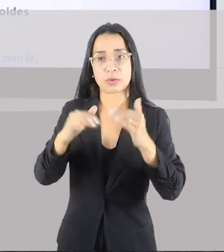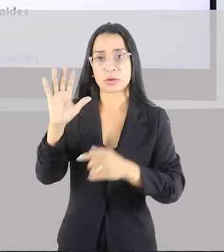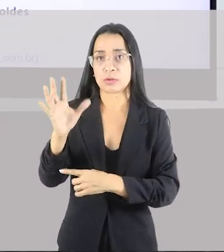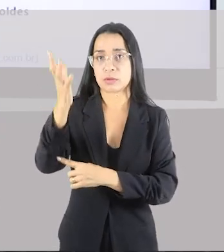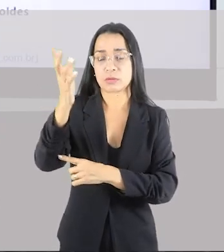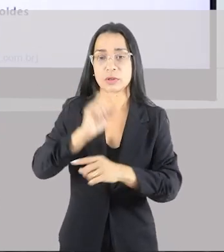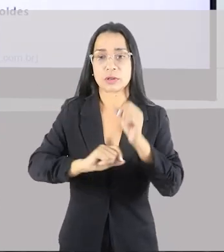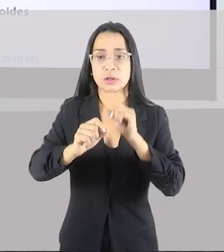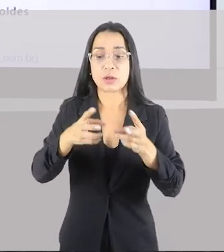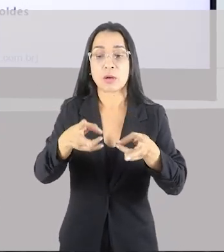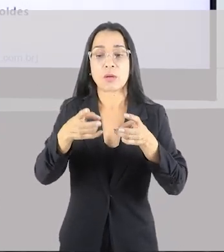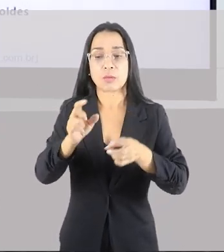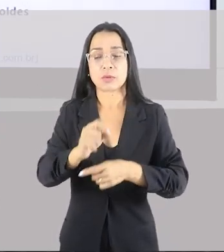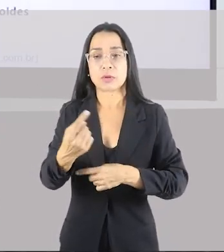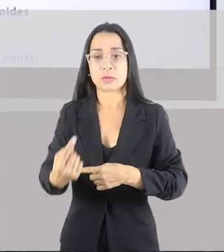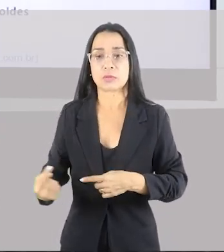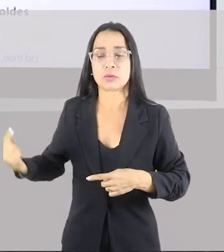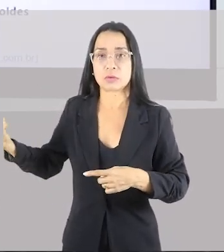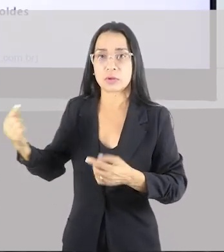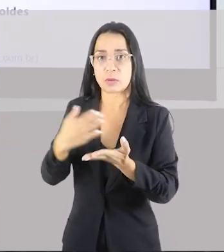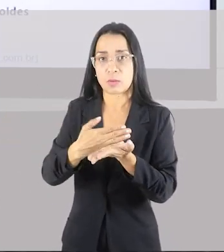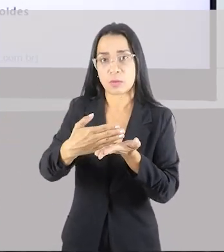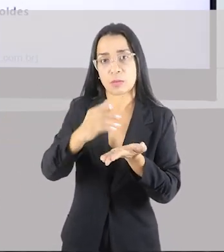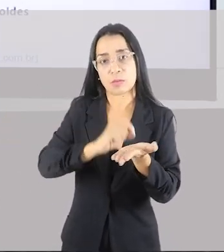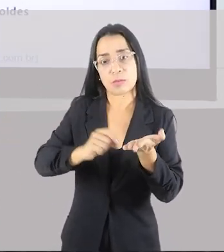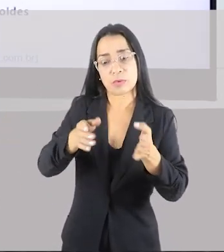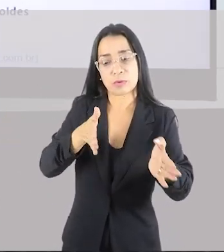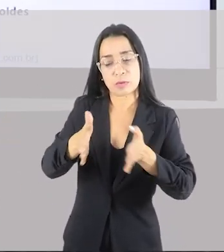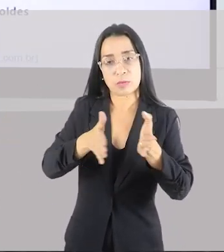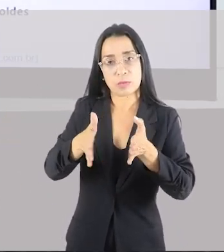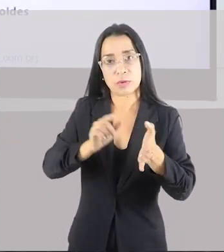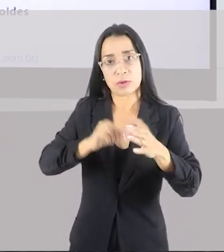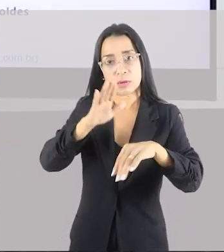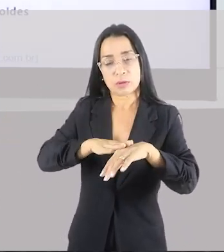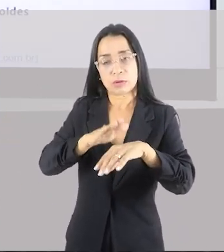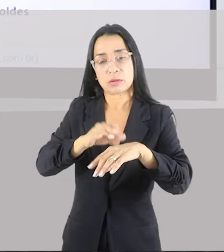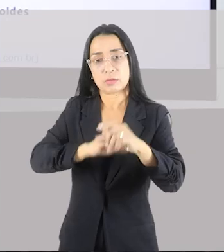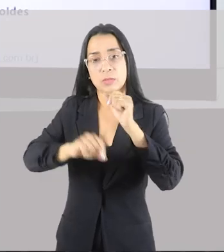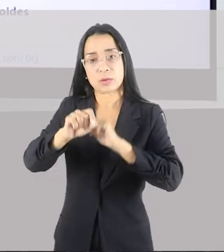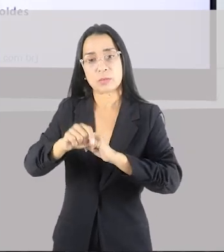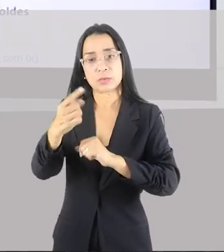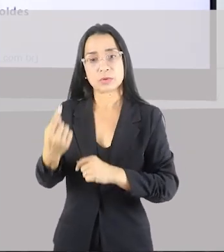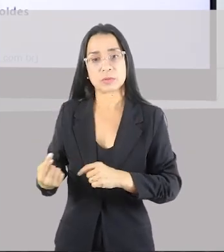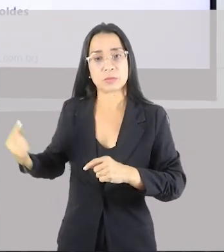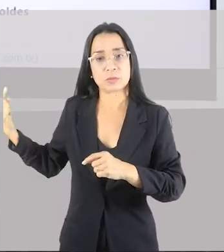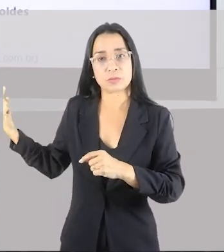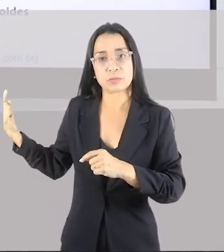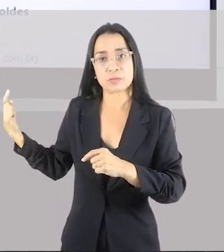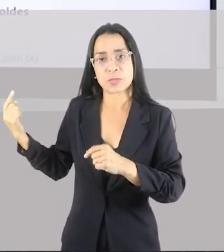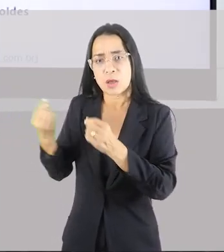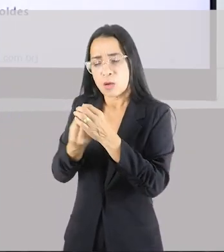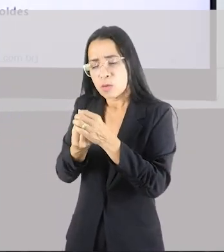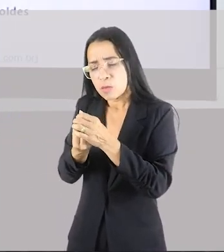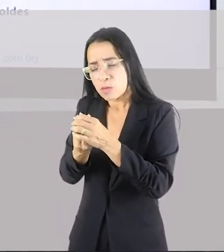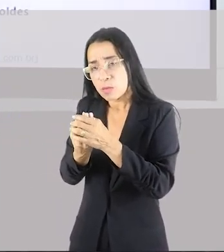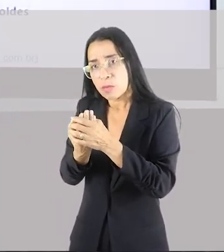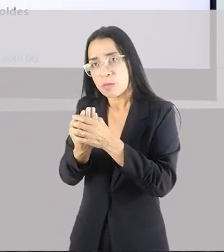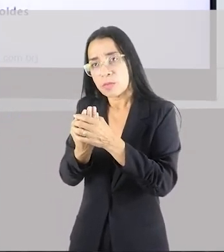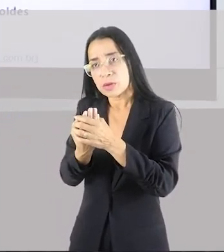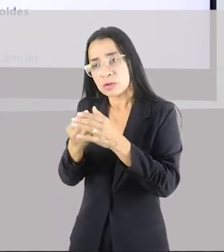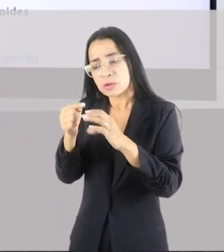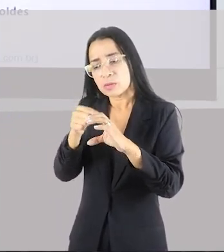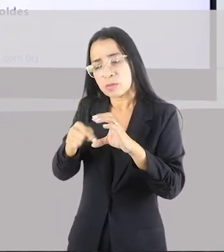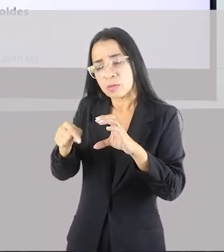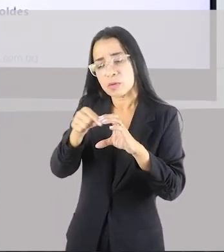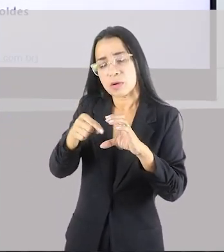ocorrendo. Observa comigo que a gente começa num período que a gente chama de período germinativo. A